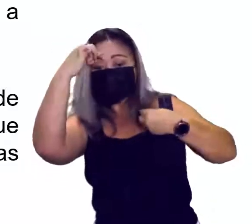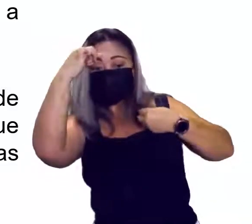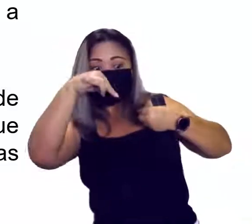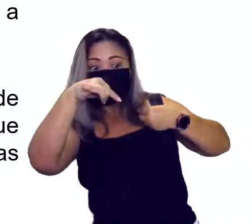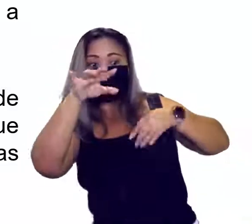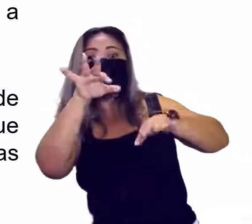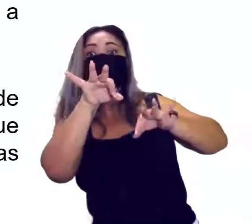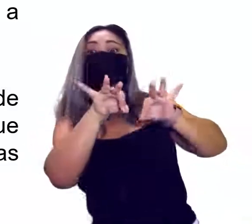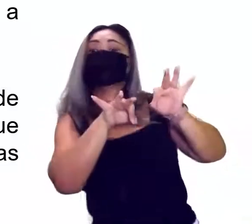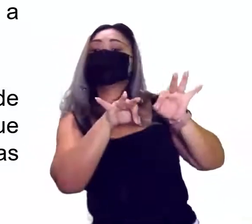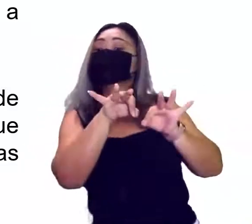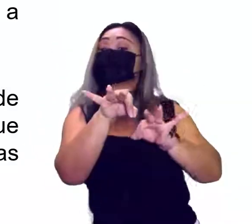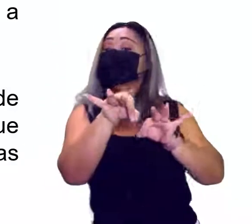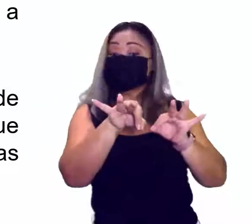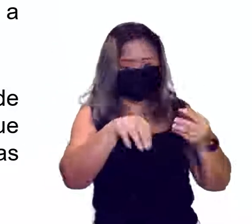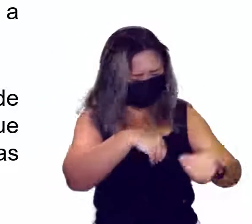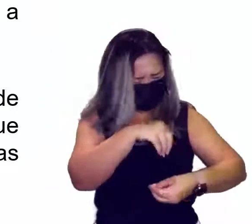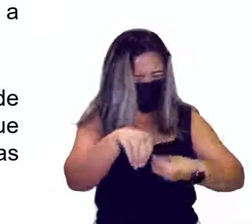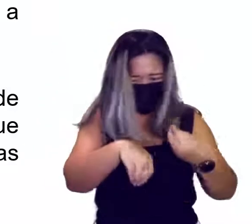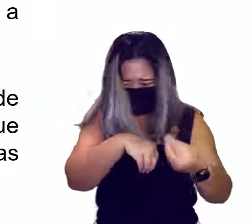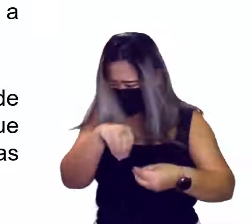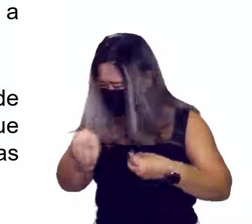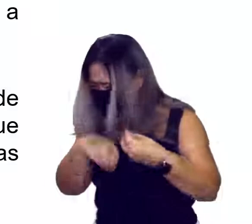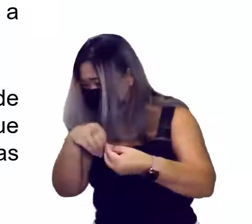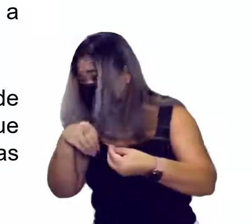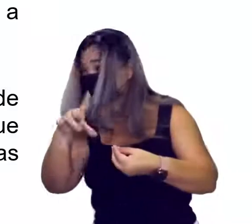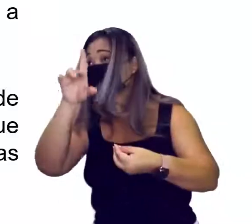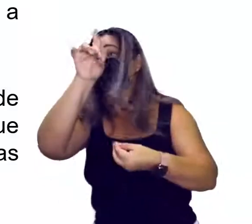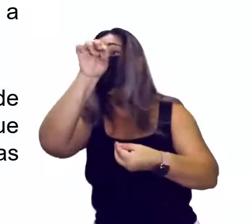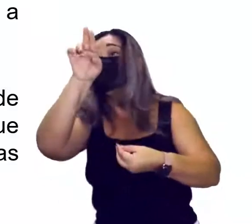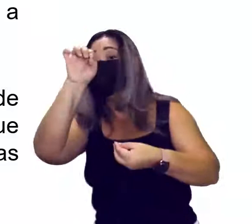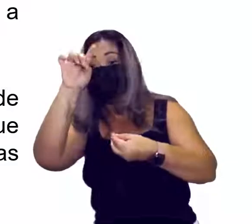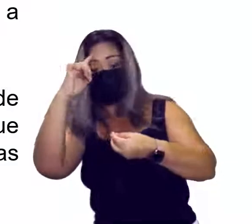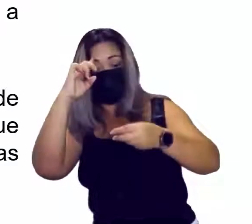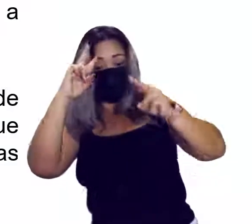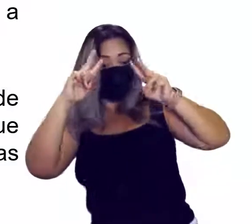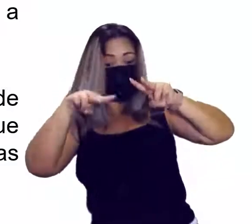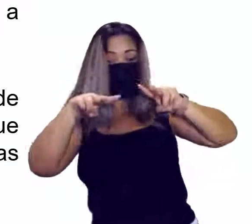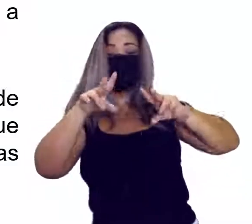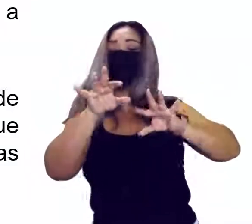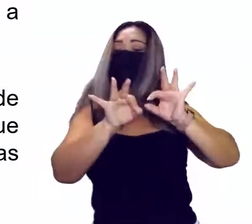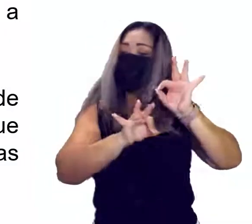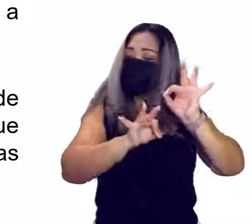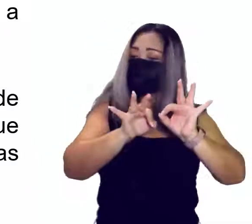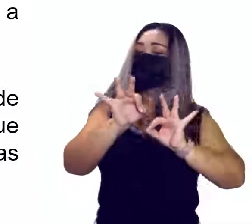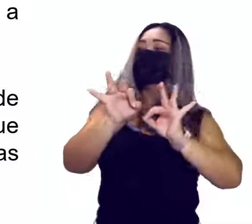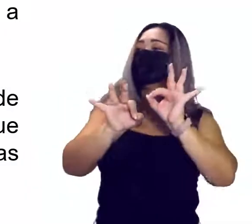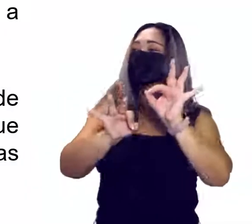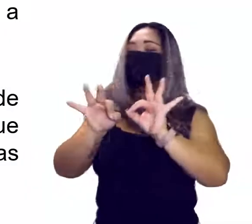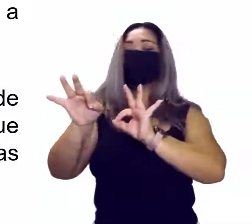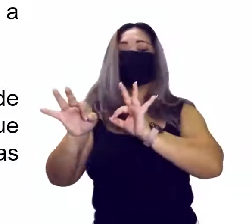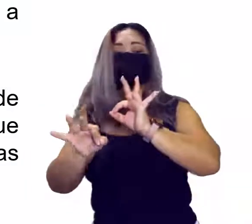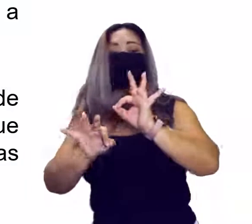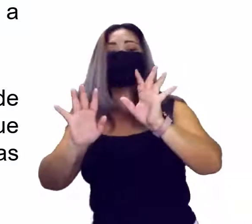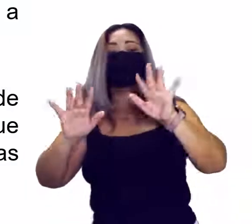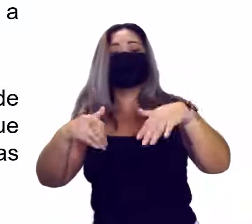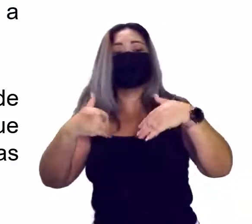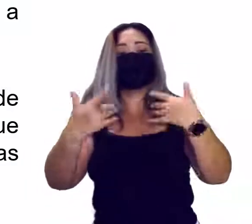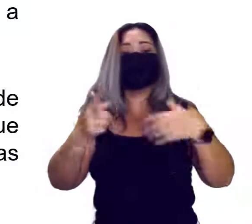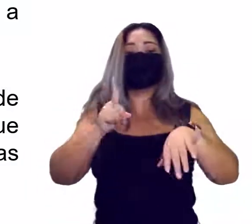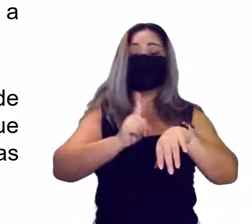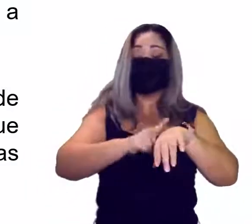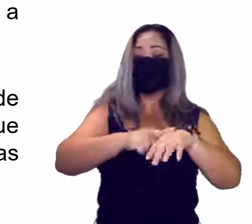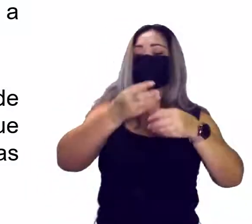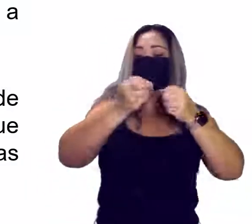aí. Tá tudo bagunçado, né? Os deuses vieram e, ó, vão pôr ordem, um atrás do outro. De tempos em tempos tudo